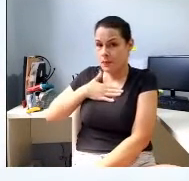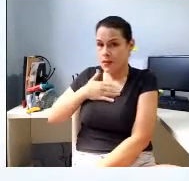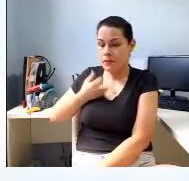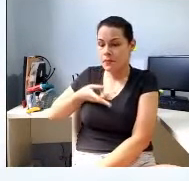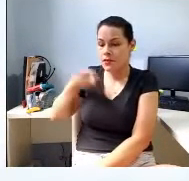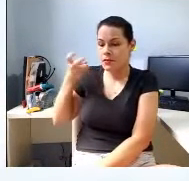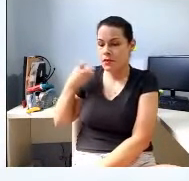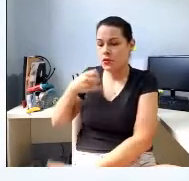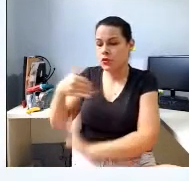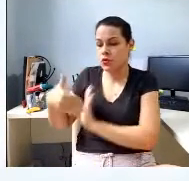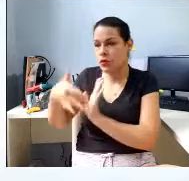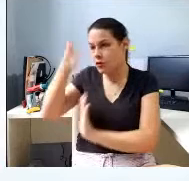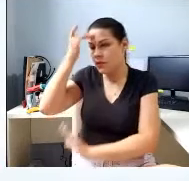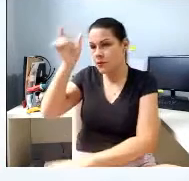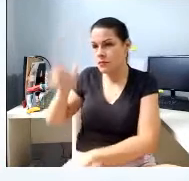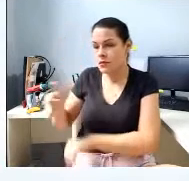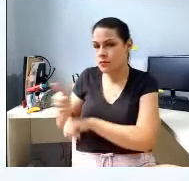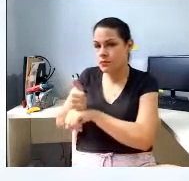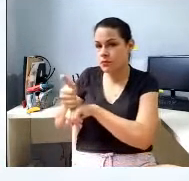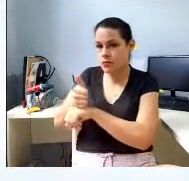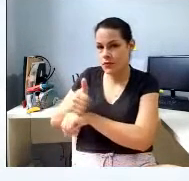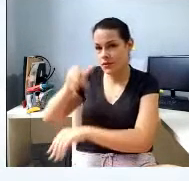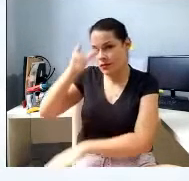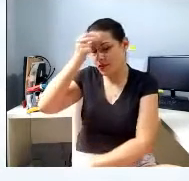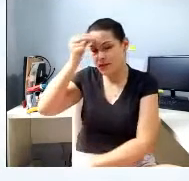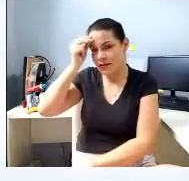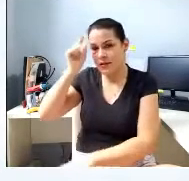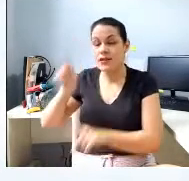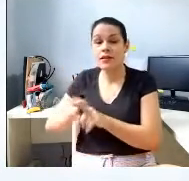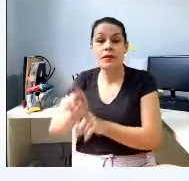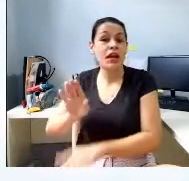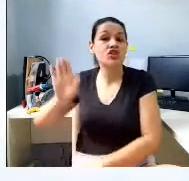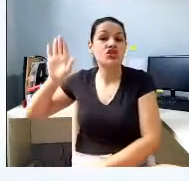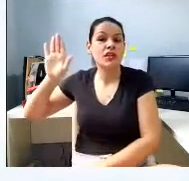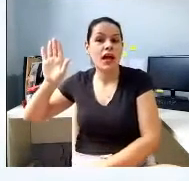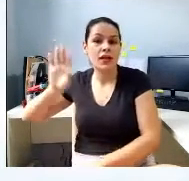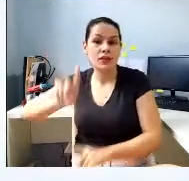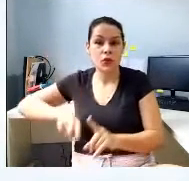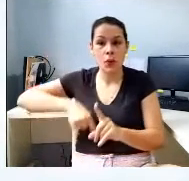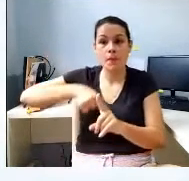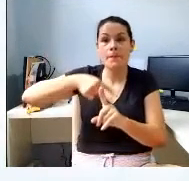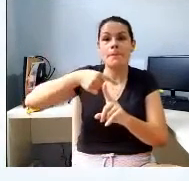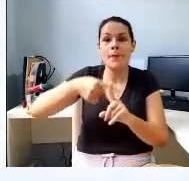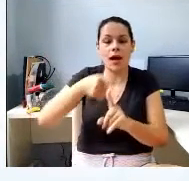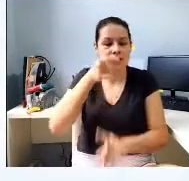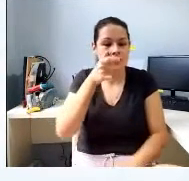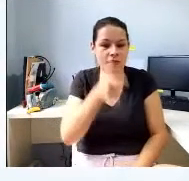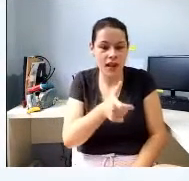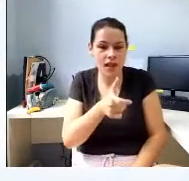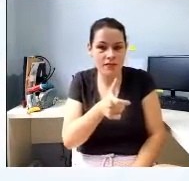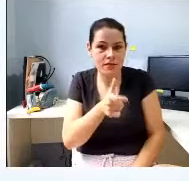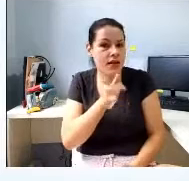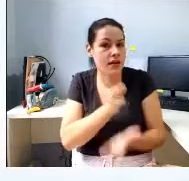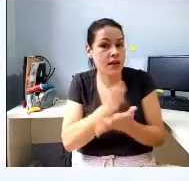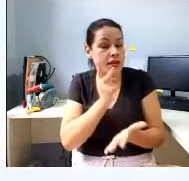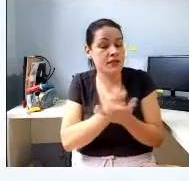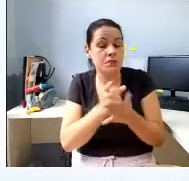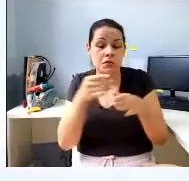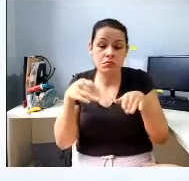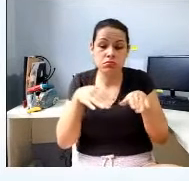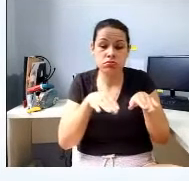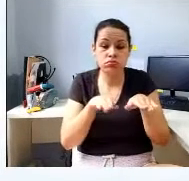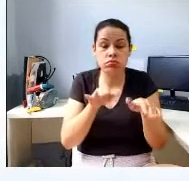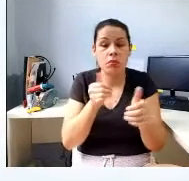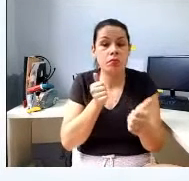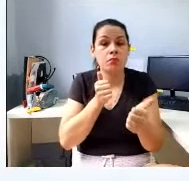ela passou ao largo dos interesses do movimento sindical. O movimento sindical foi